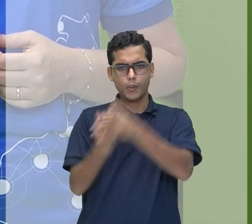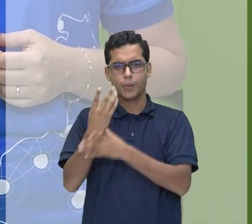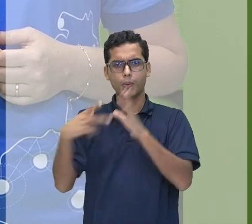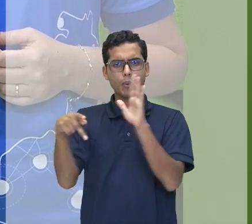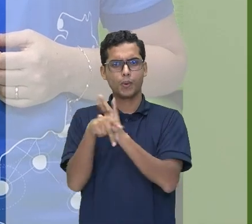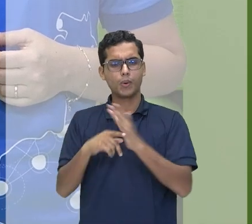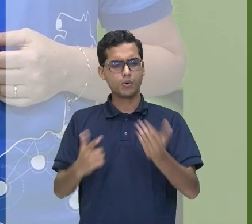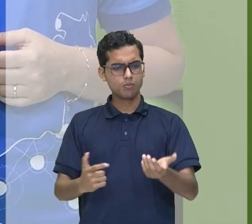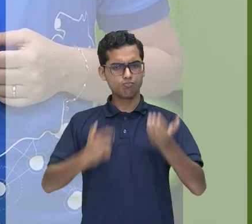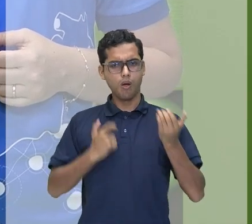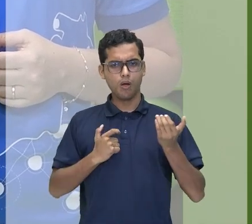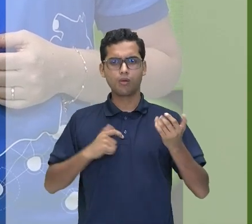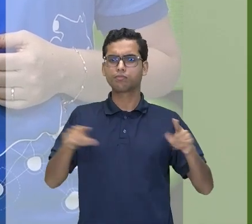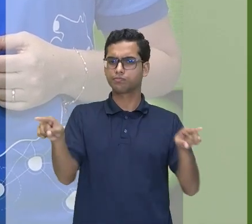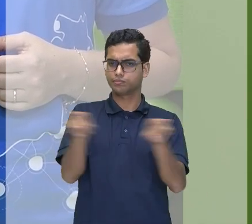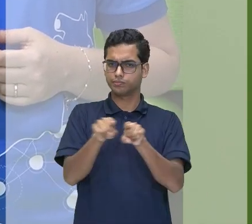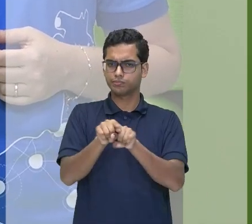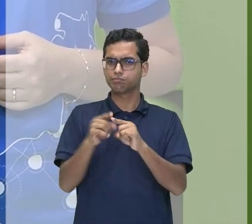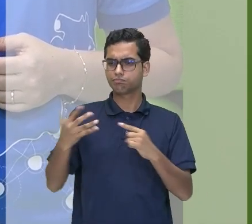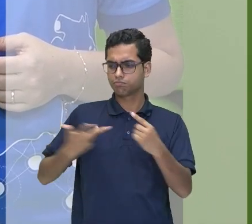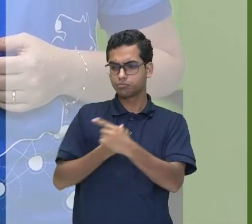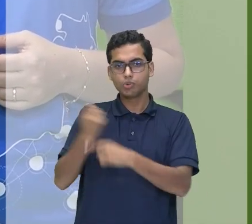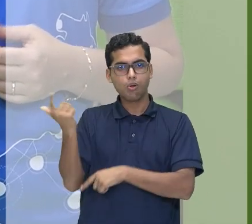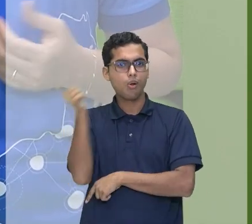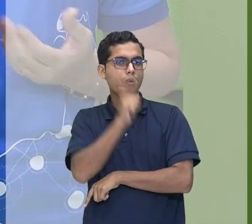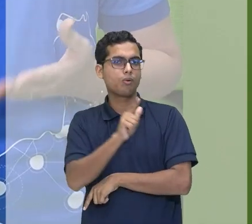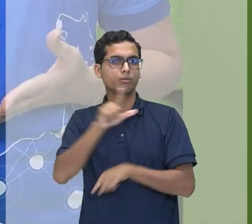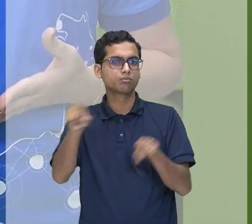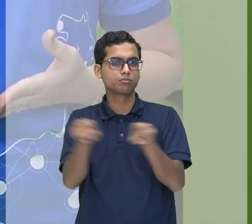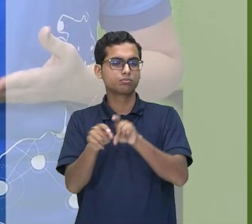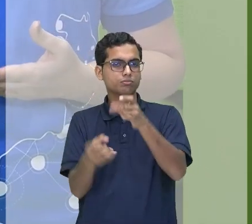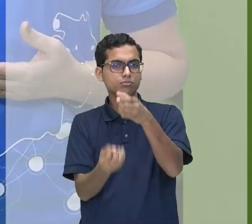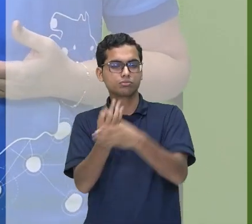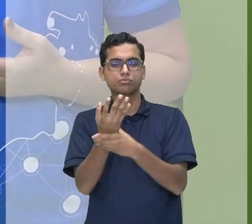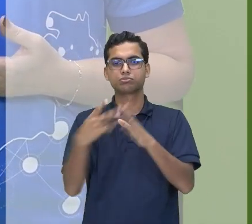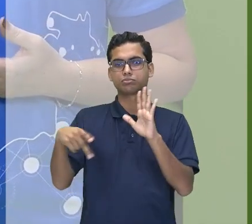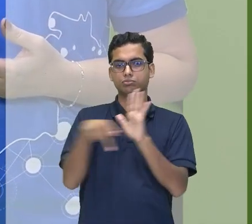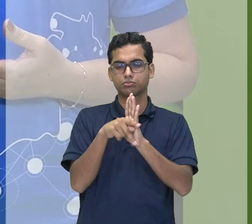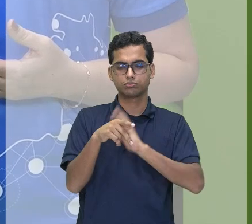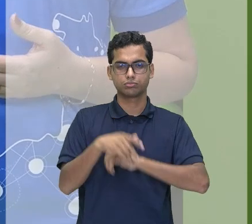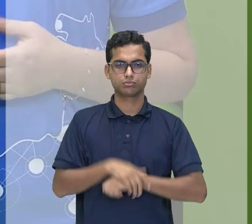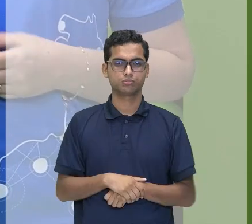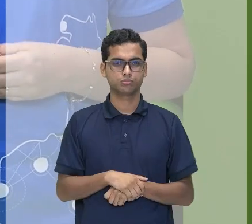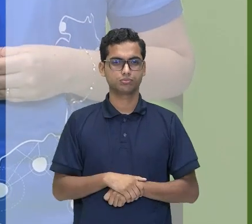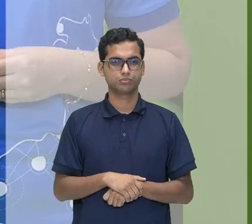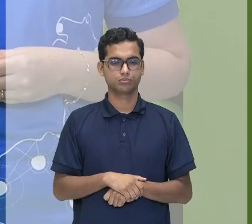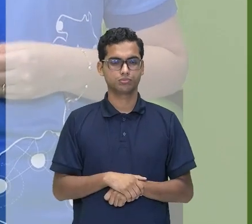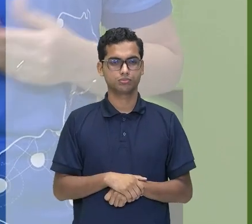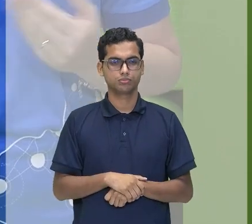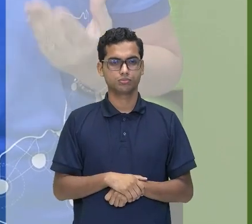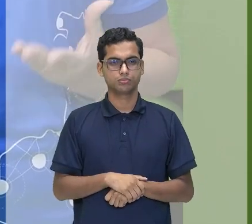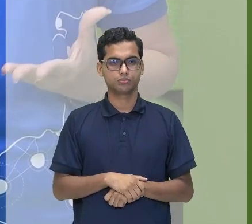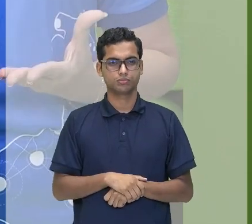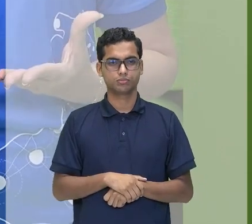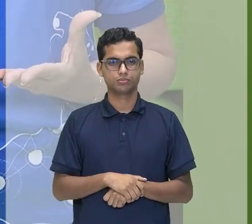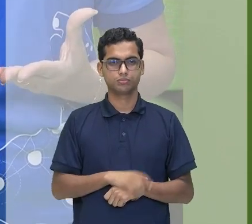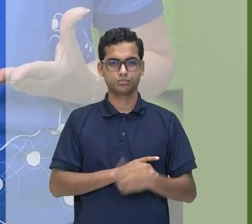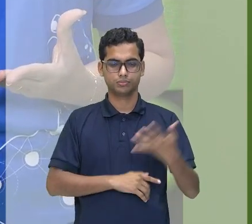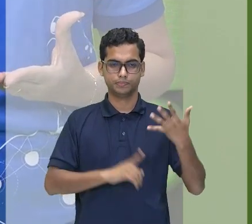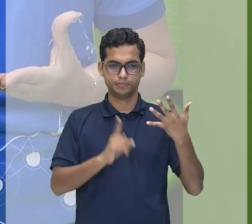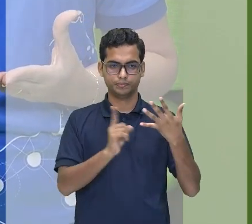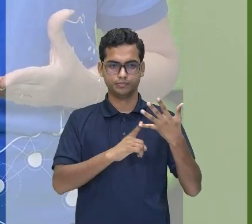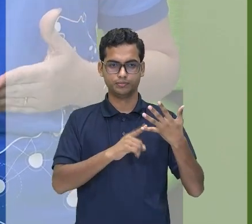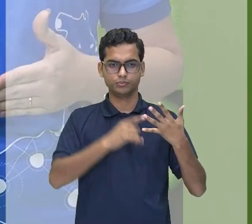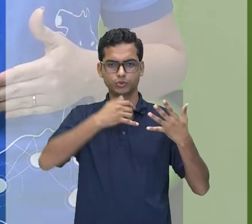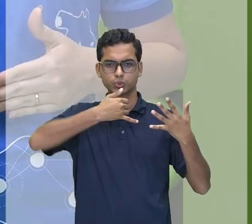armamentos também, como exemplo, tá? A gente tem mais um tipo aí de energia, que é a energia química, e no caso aí a